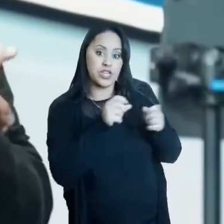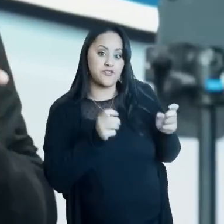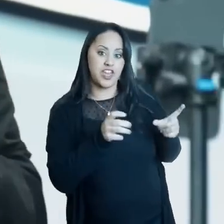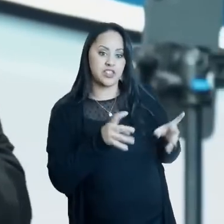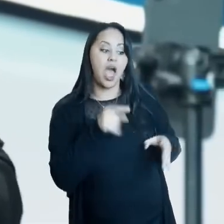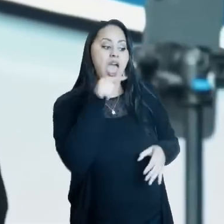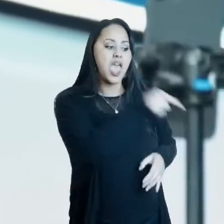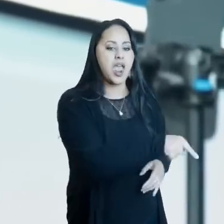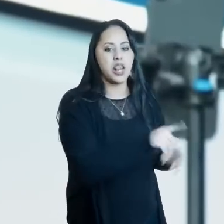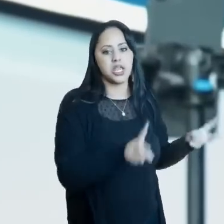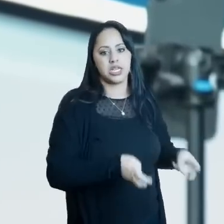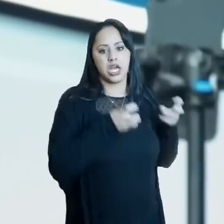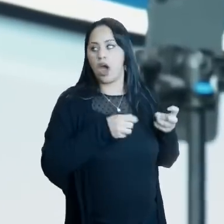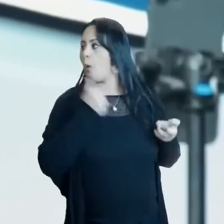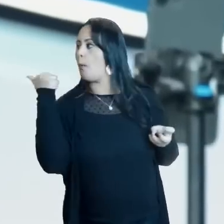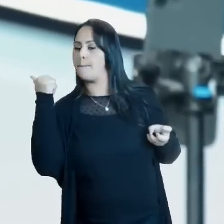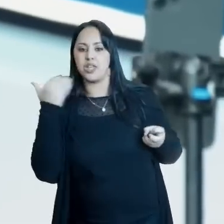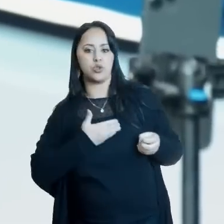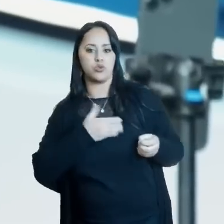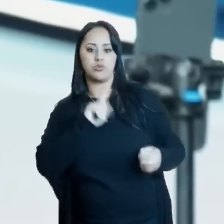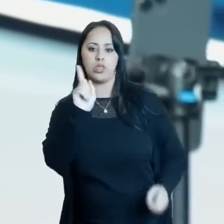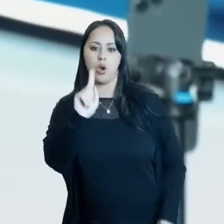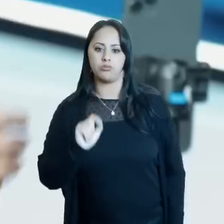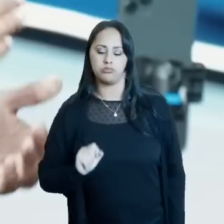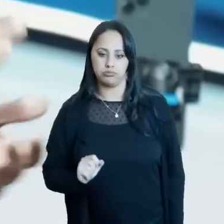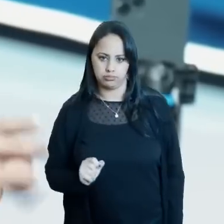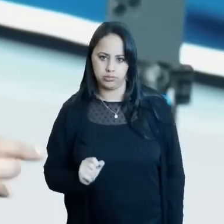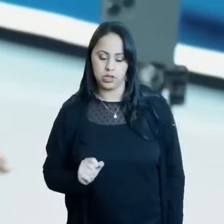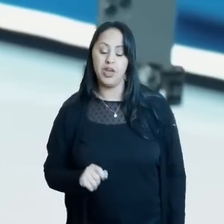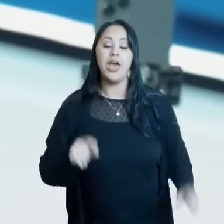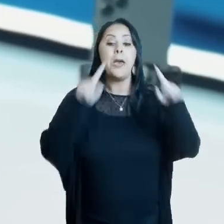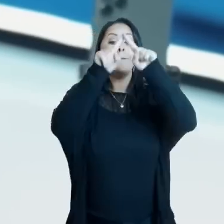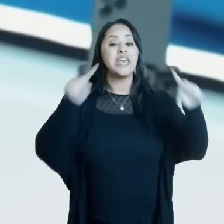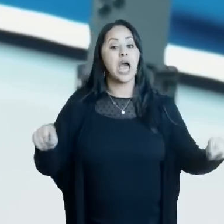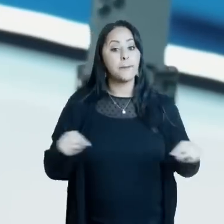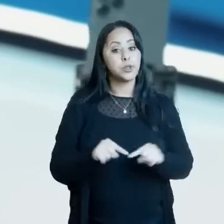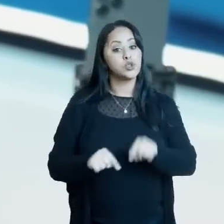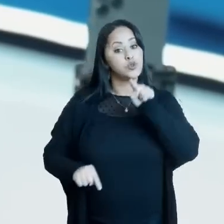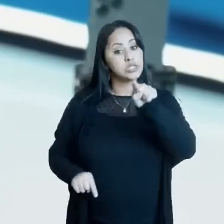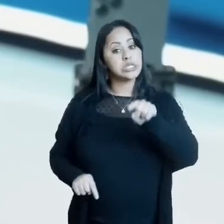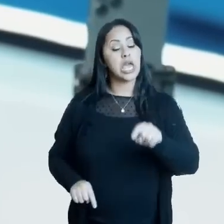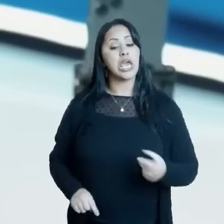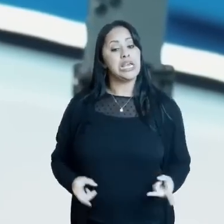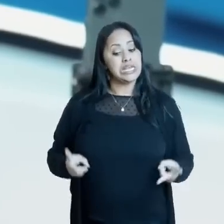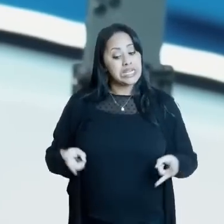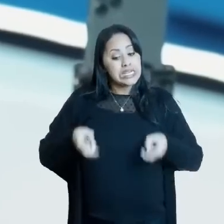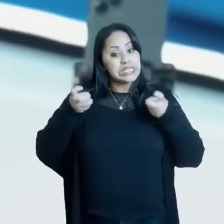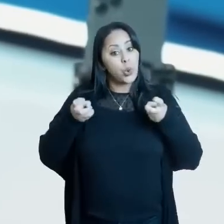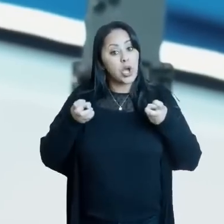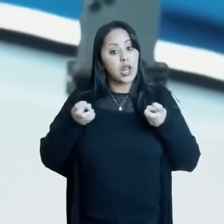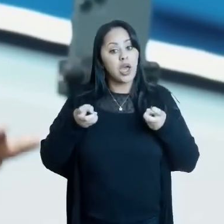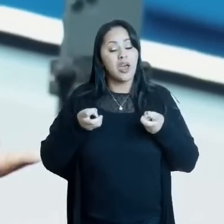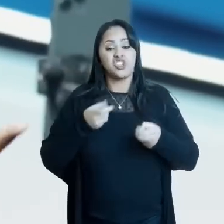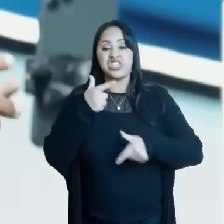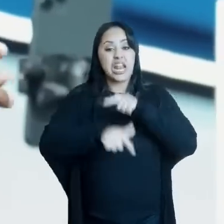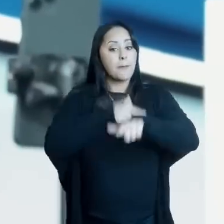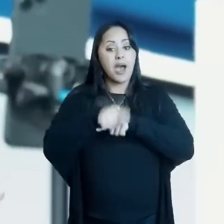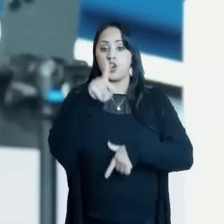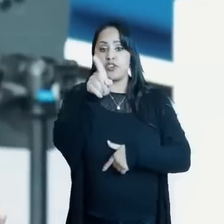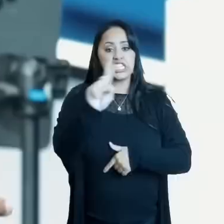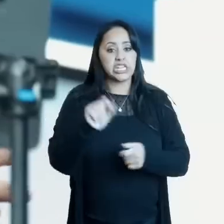Uma pirâmide você ganha sobre um resultado de um trabalho que você não fez. Então, eu não tenho nada a ver com pirâmide,